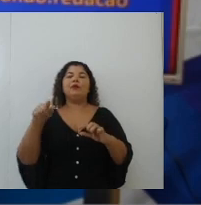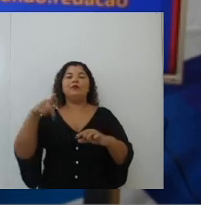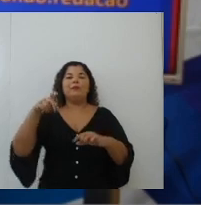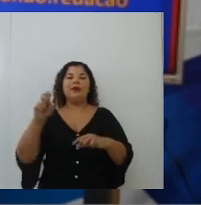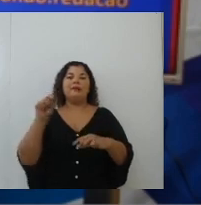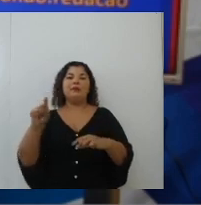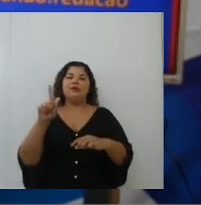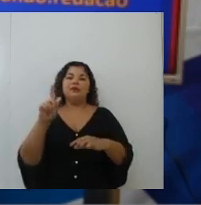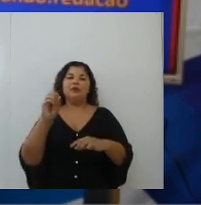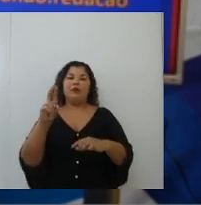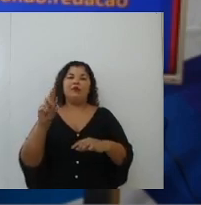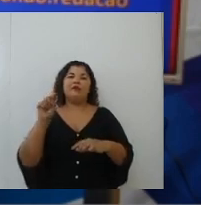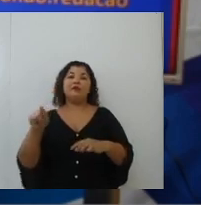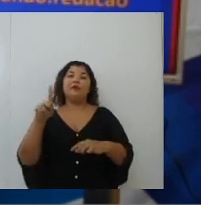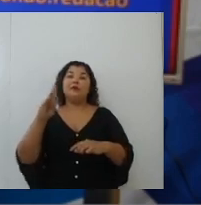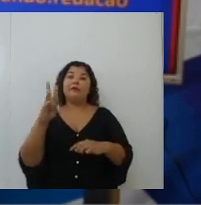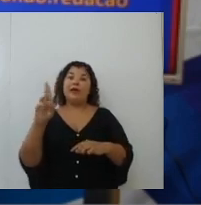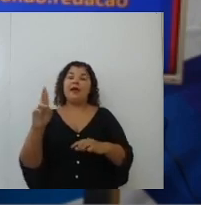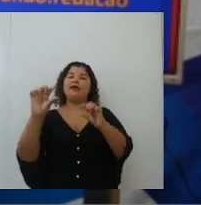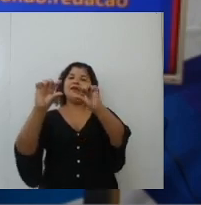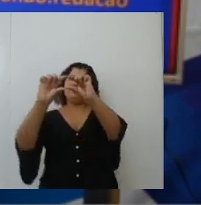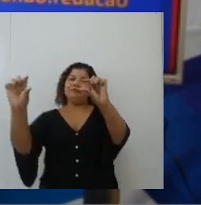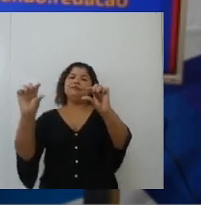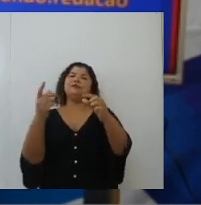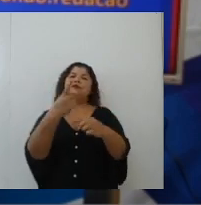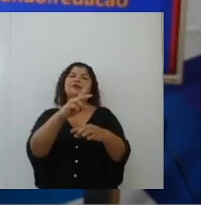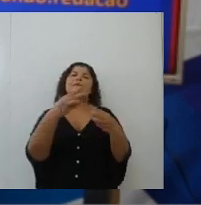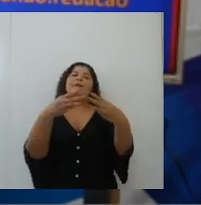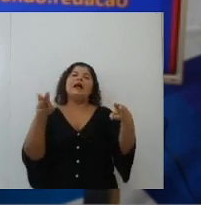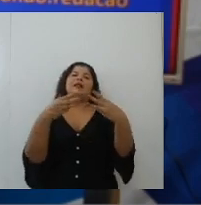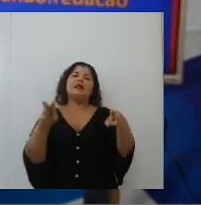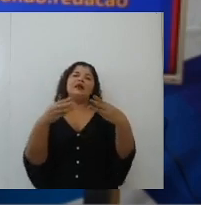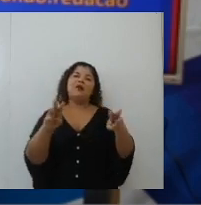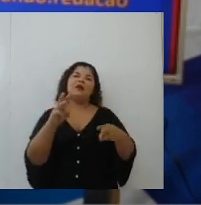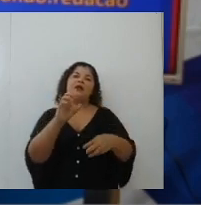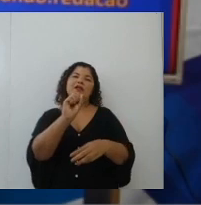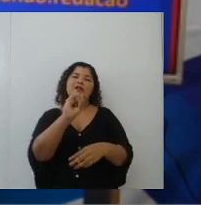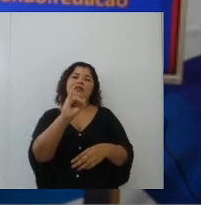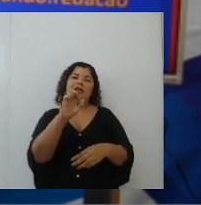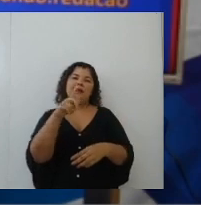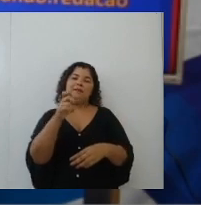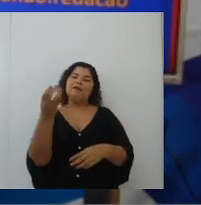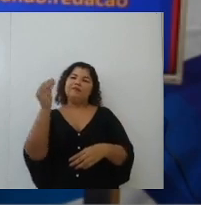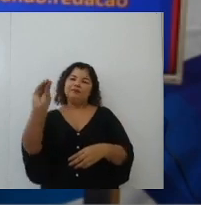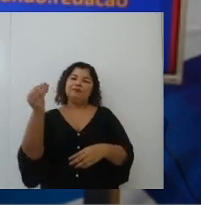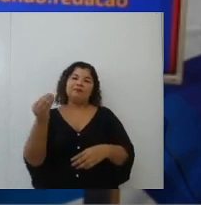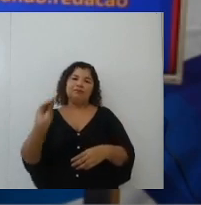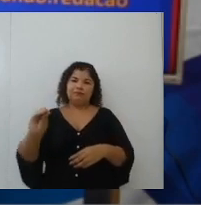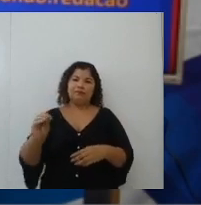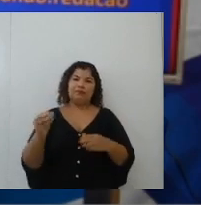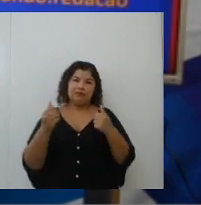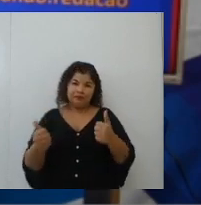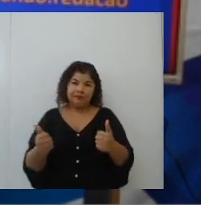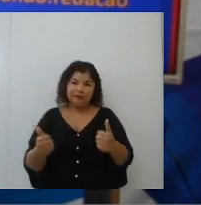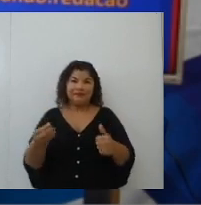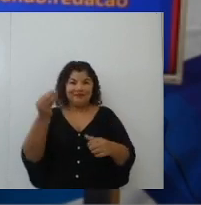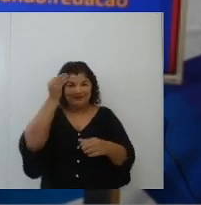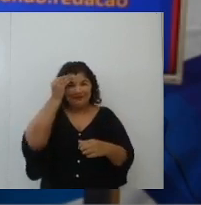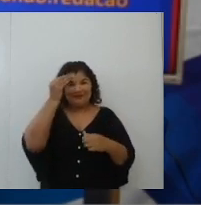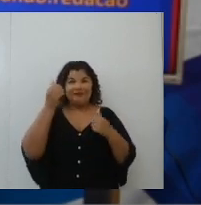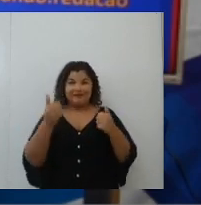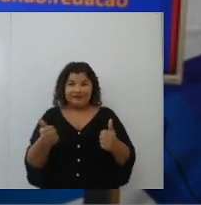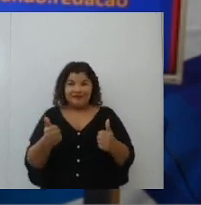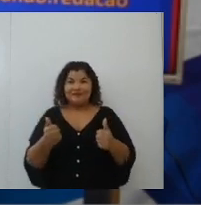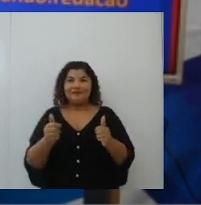educa.pe.educacão.pe.gov.br, tá? E o login e a senha, a mesma coisa, é a tua matrícula do CIEP, beleza? Decorou? Se eu